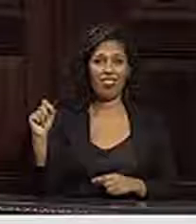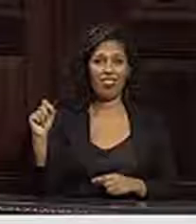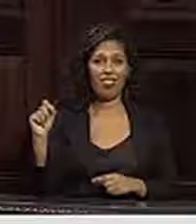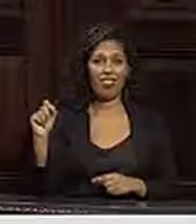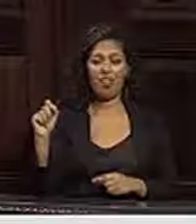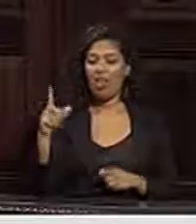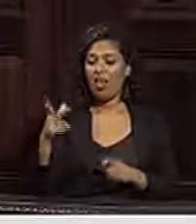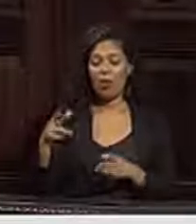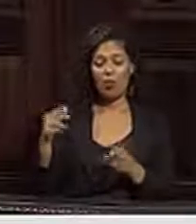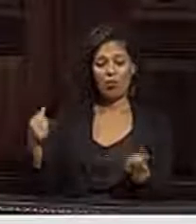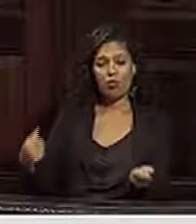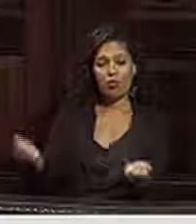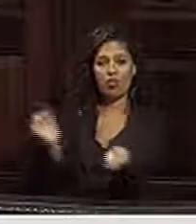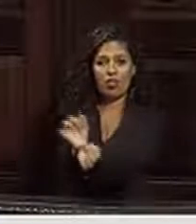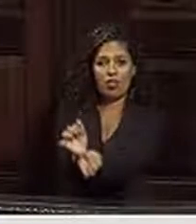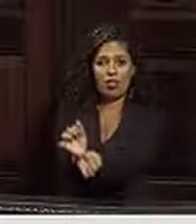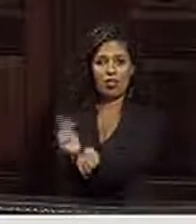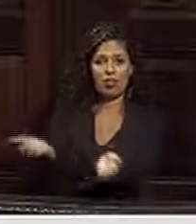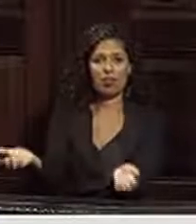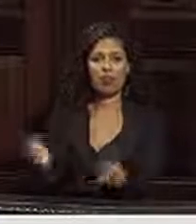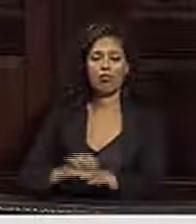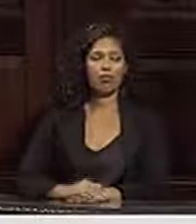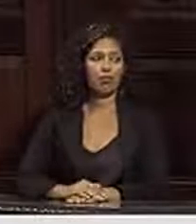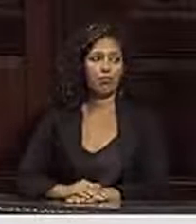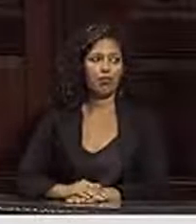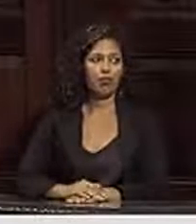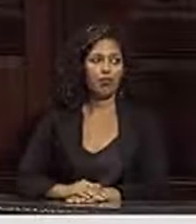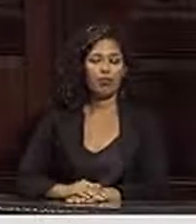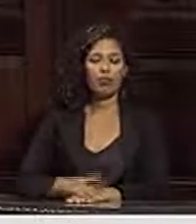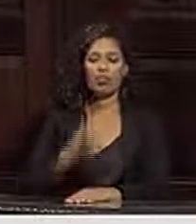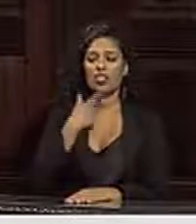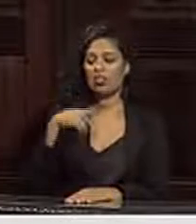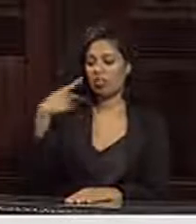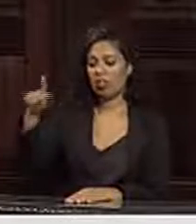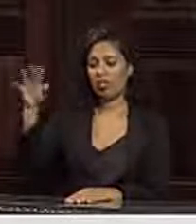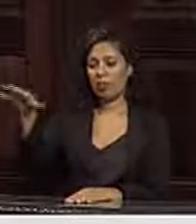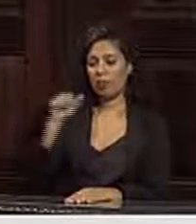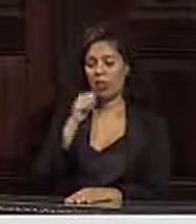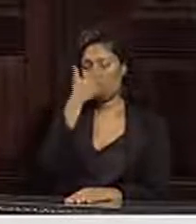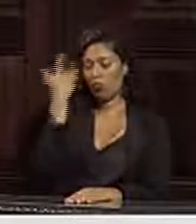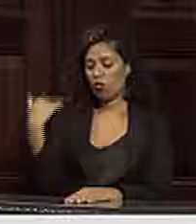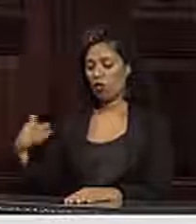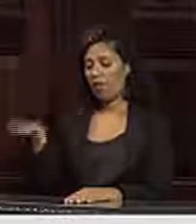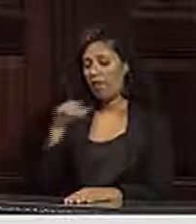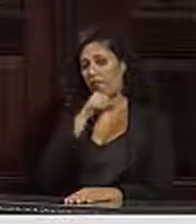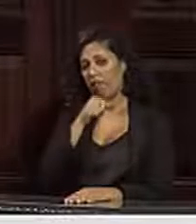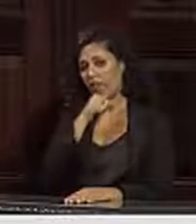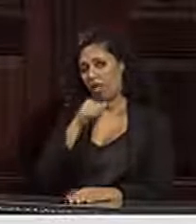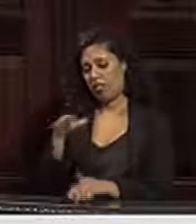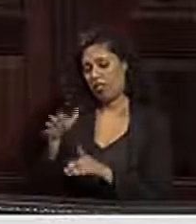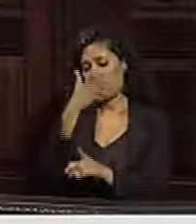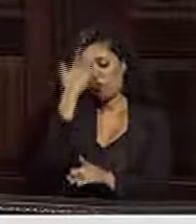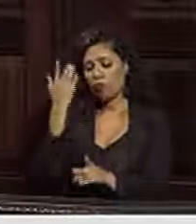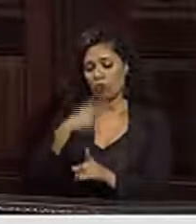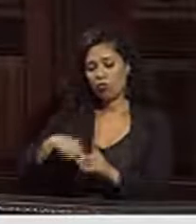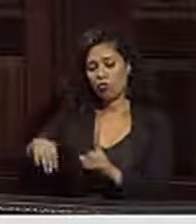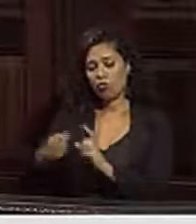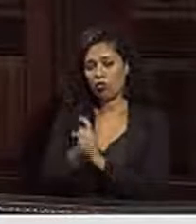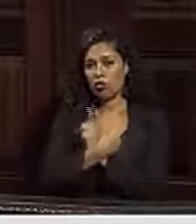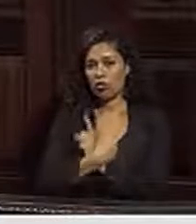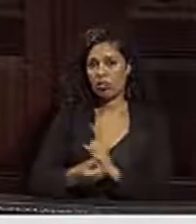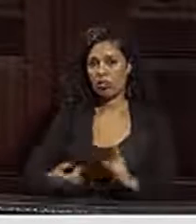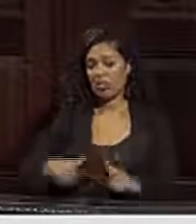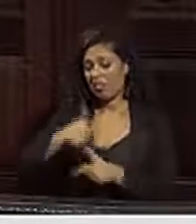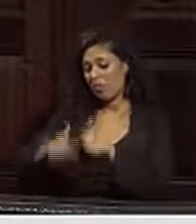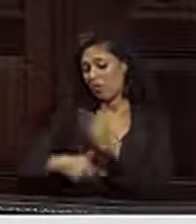A proposta, senhor presidente, é pegar os nossos idosos, o nosso povo que já trabalhou